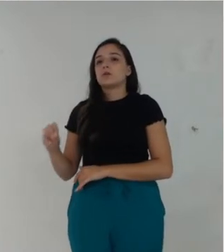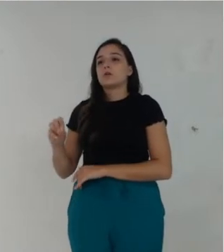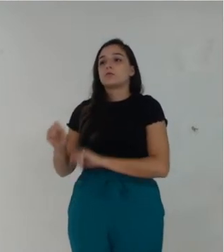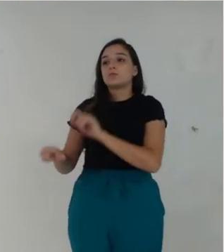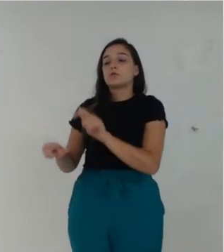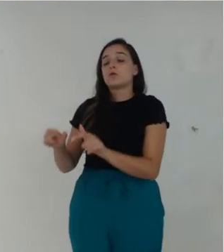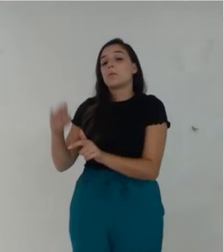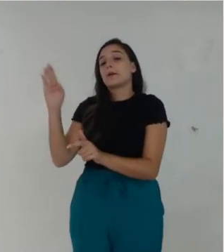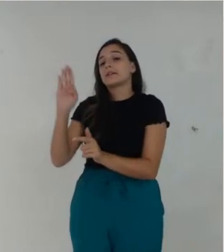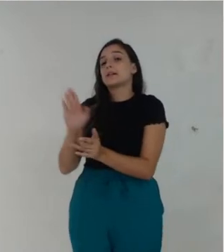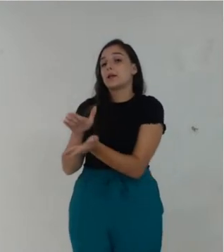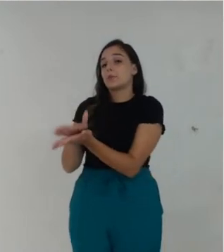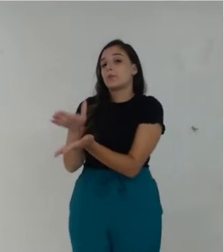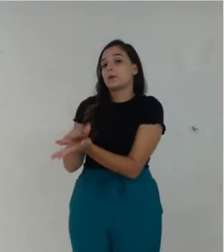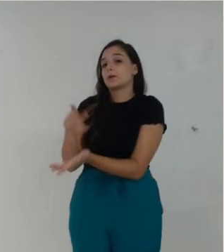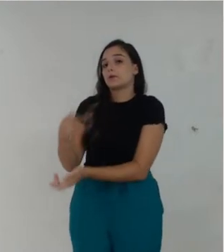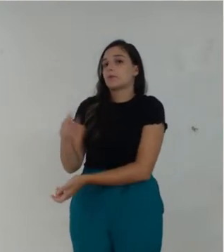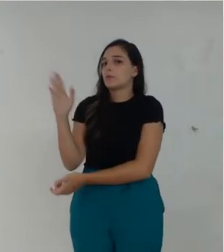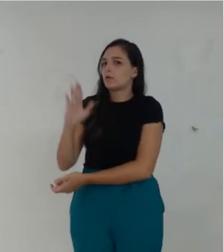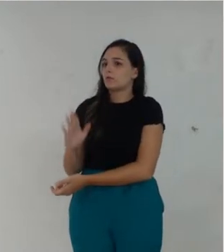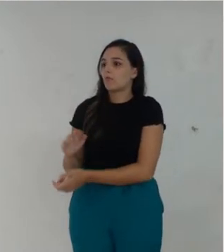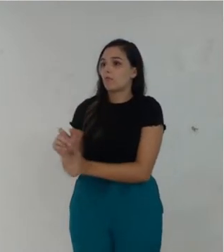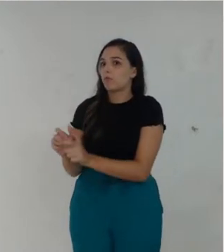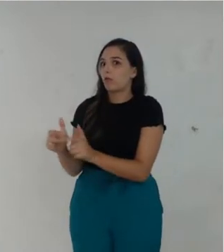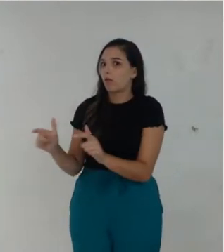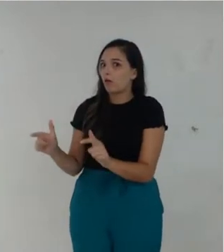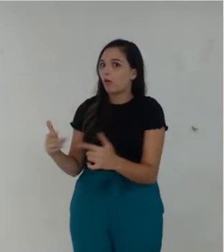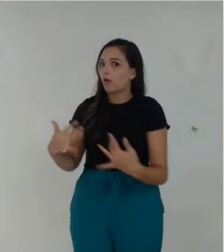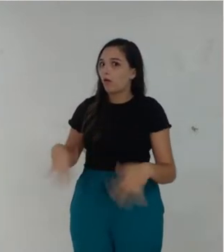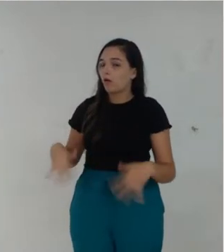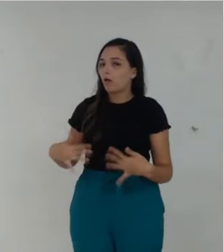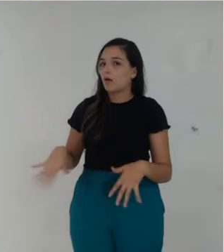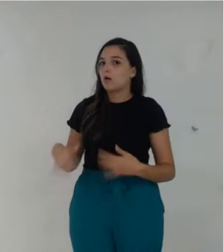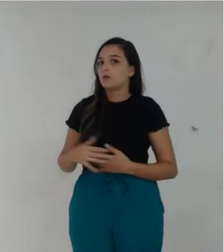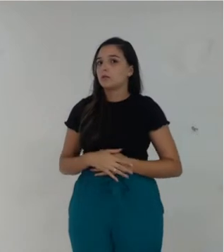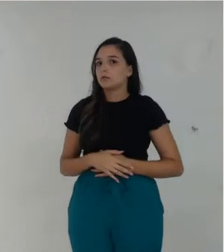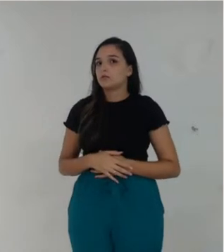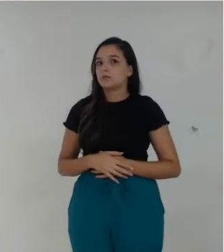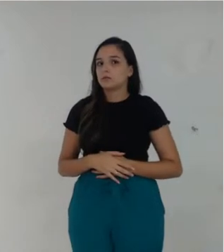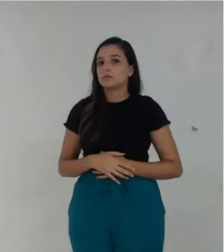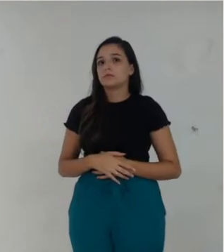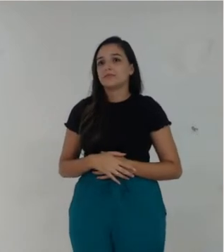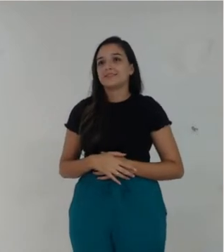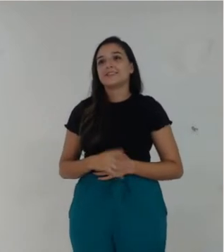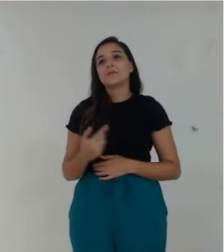Brasil. Era muita gente, e nós éramos 6 bolsistas PIBIC, né?